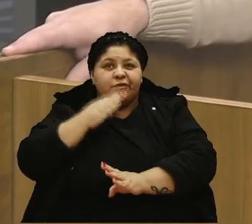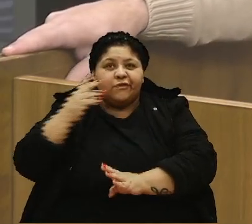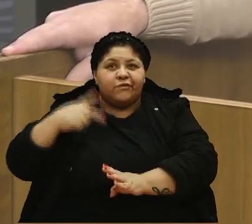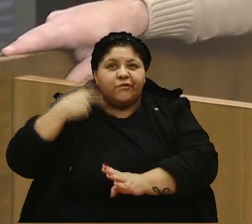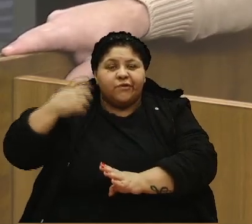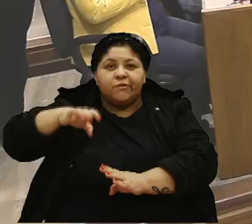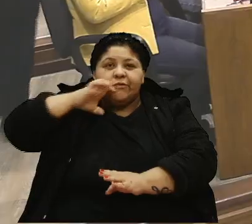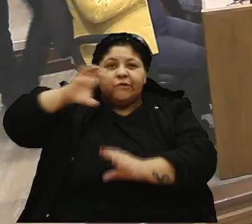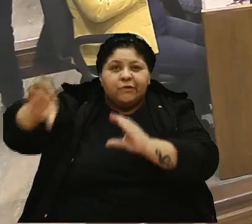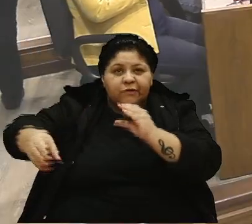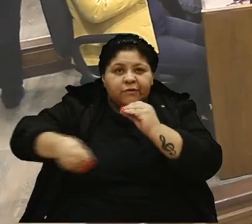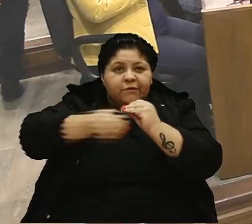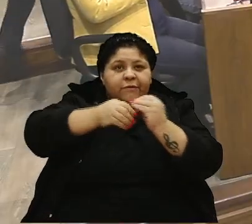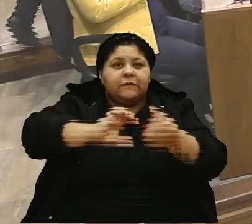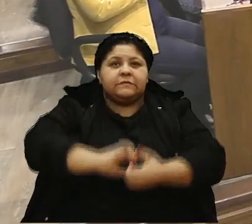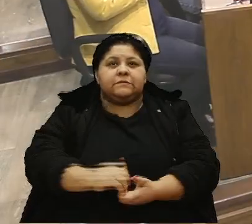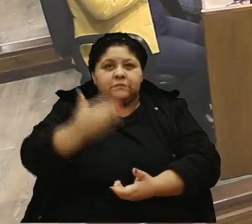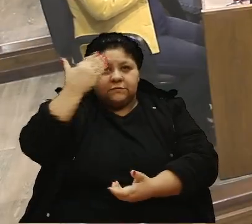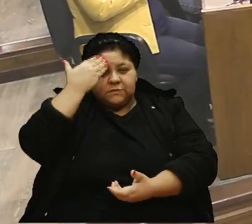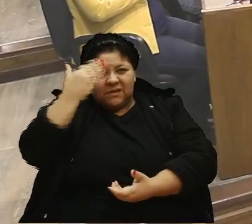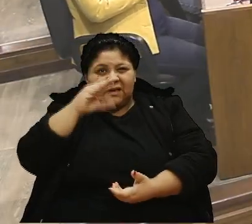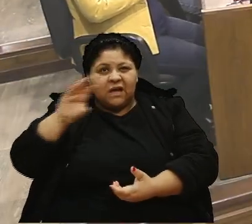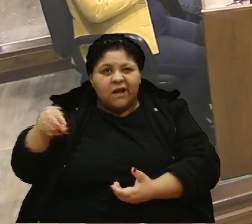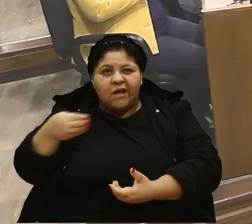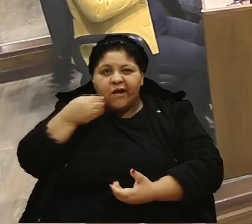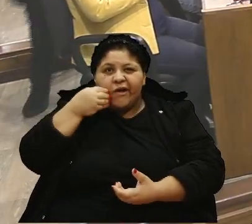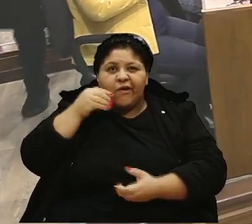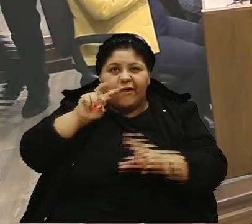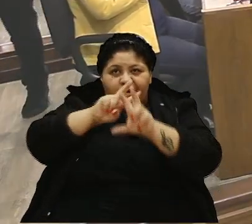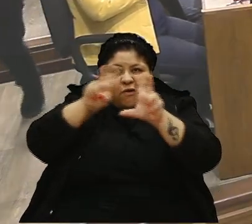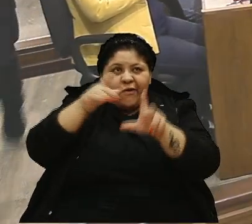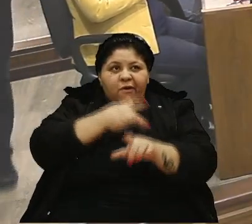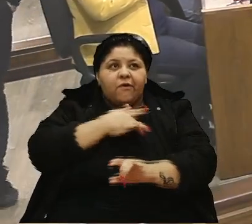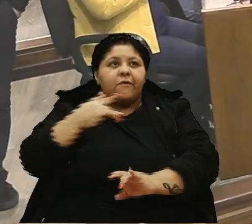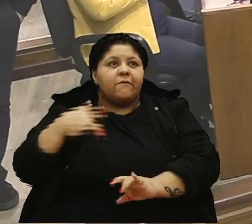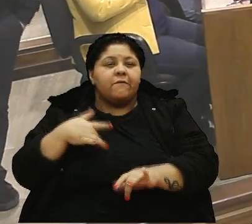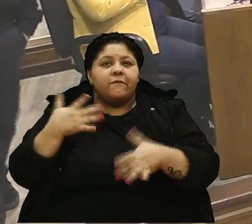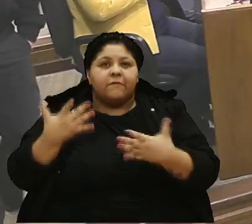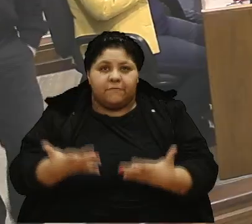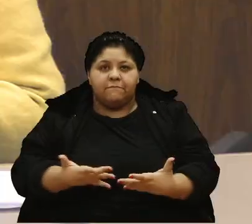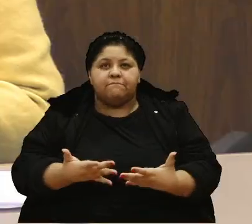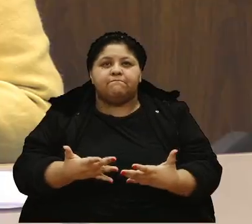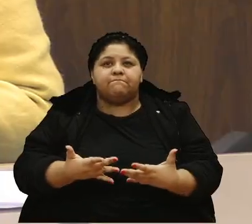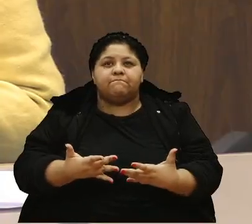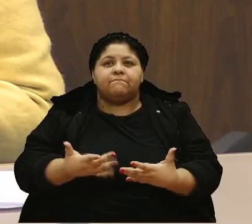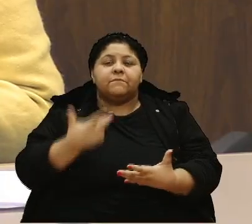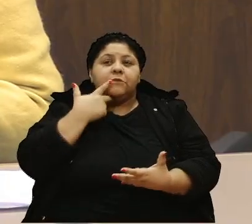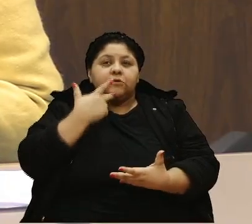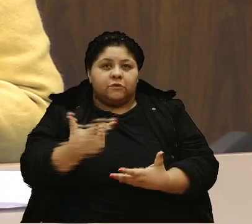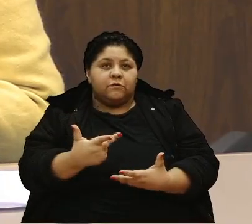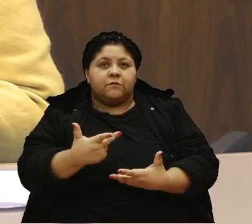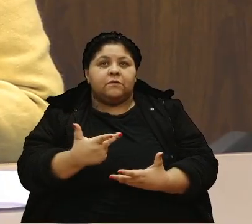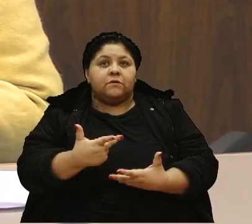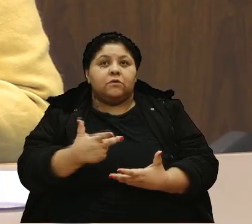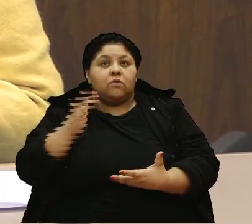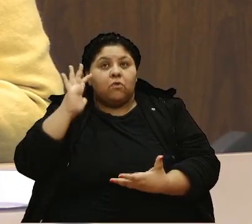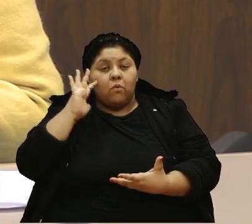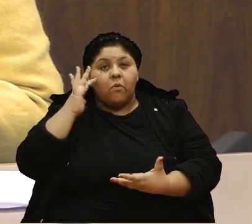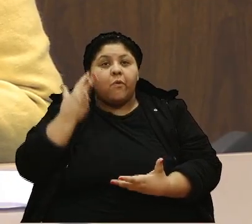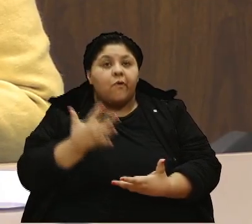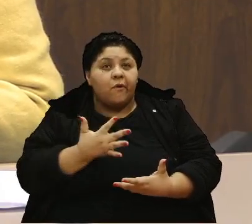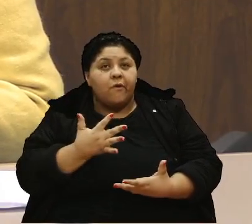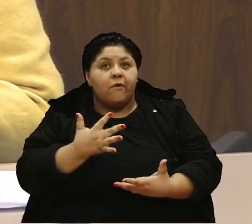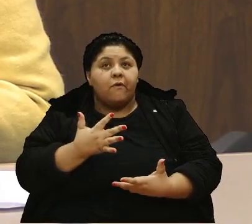Estela, sua parte. Muito obrigado. Quero aproveitar que o tema é saúde e relatar o acontecimento